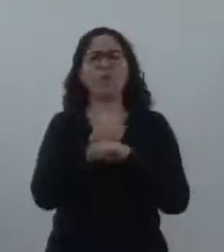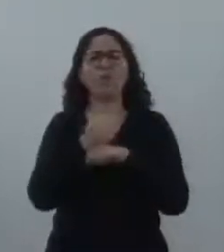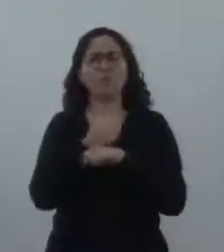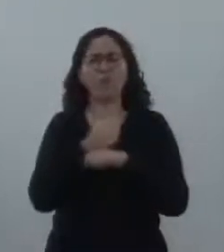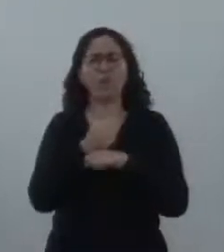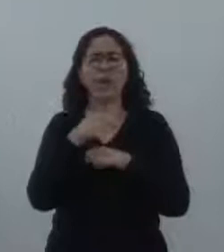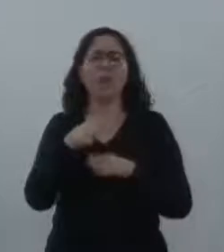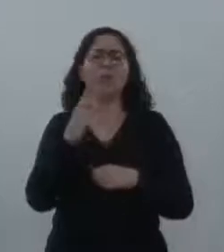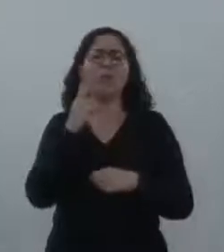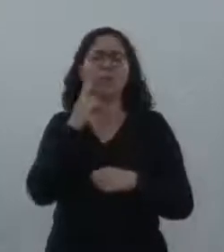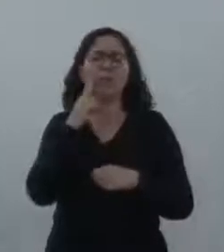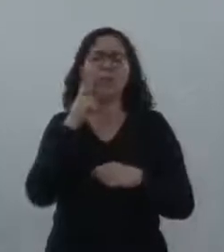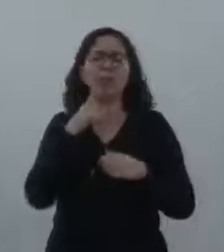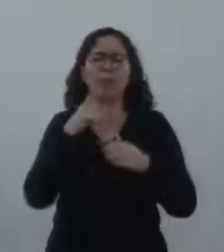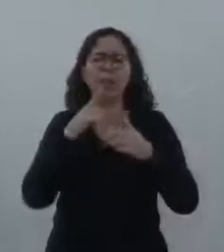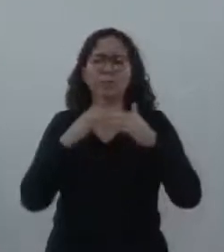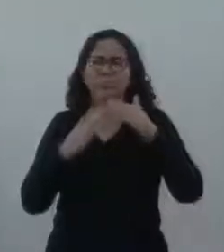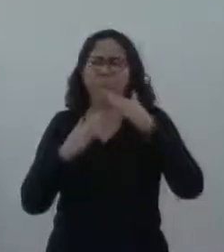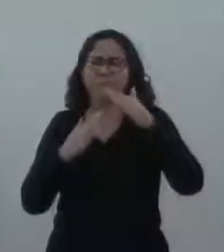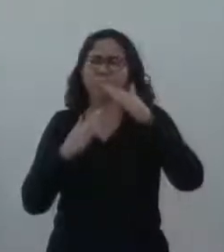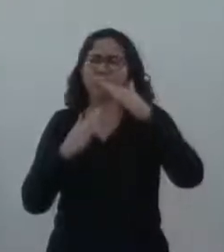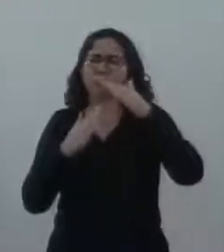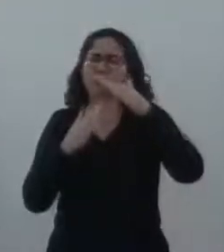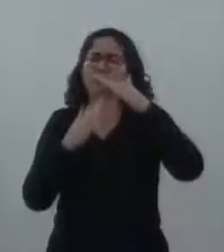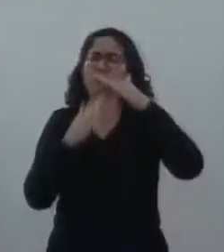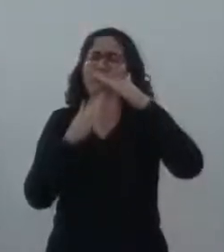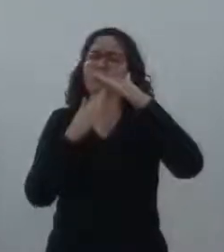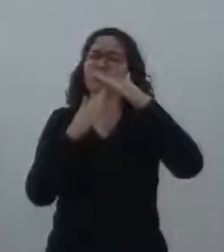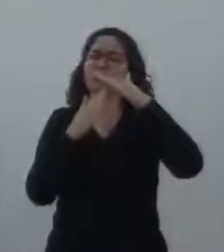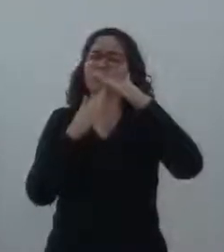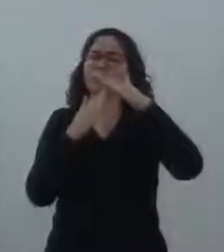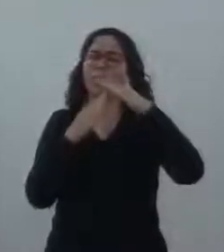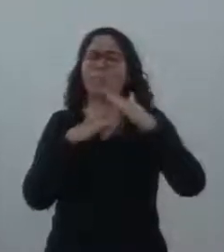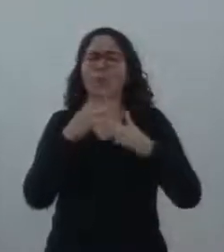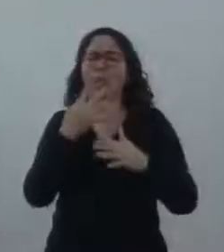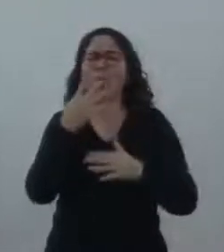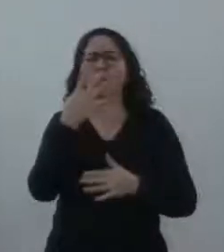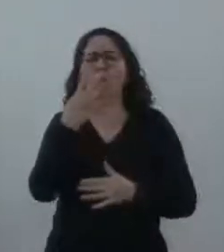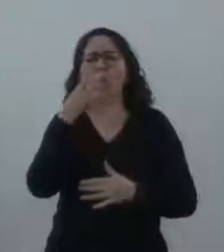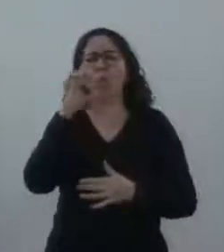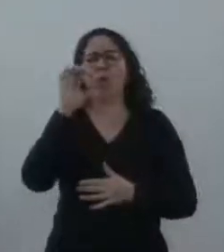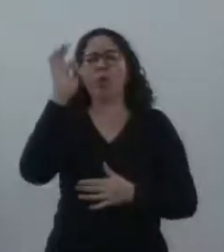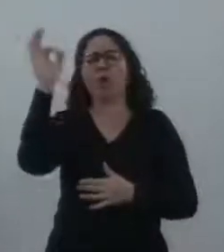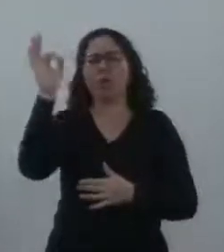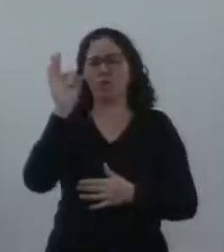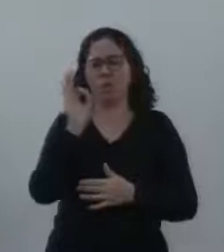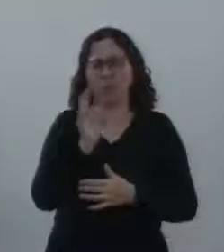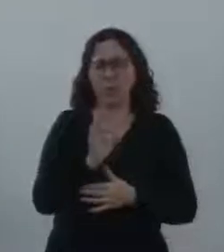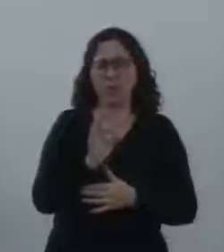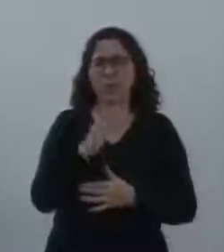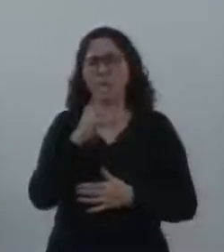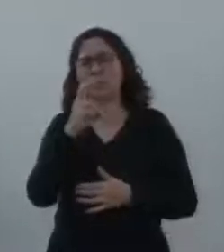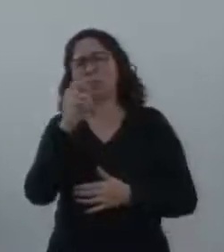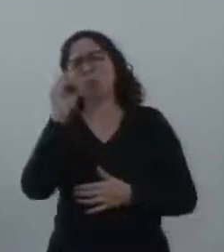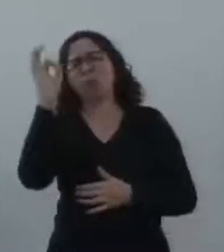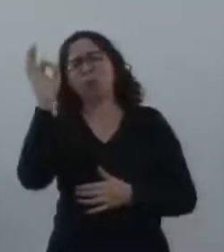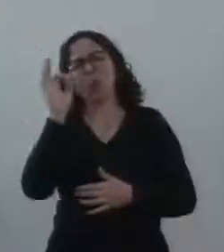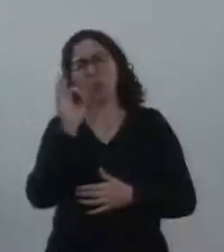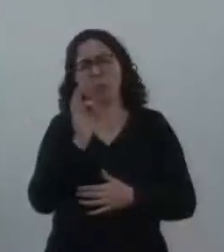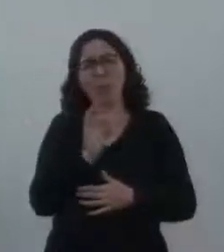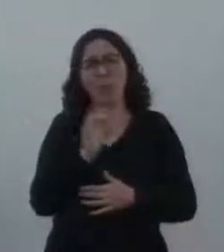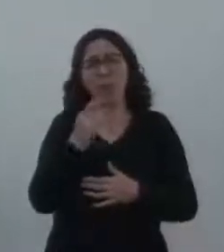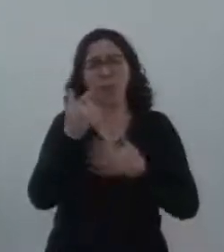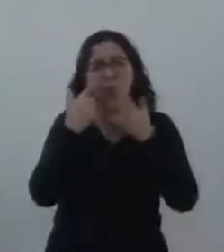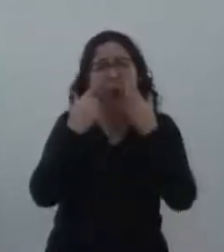está ali próximo ao limite de alerta, que ele significa em torno de 49%, 50% do limite de